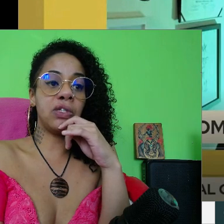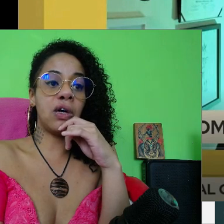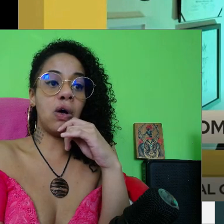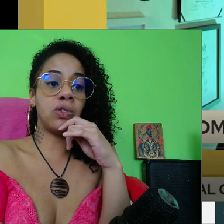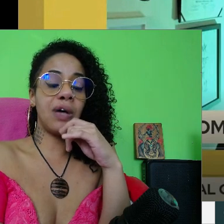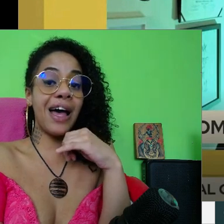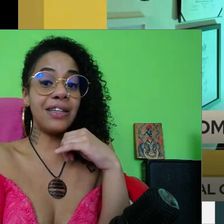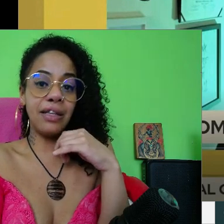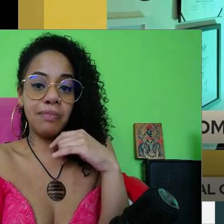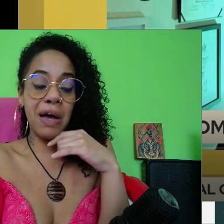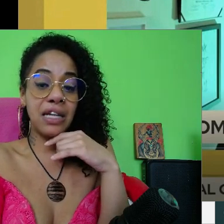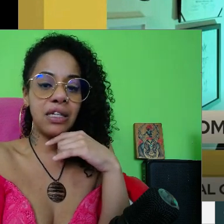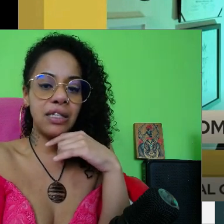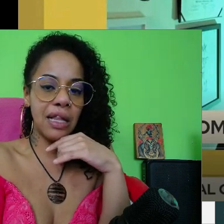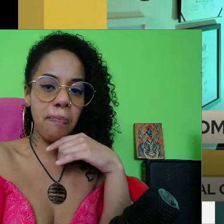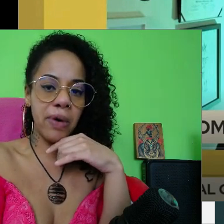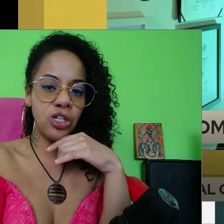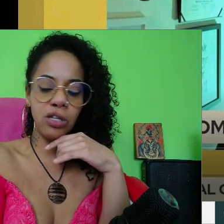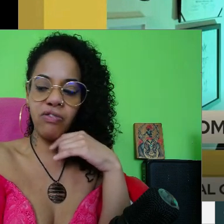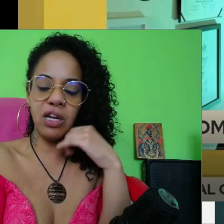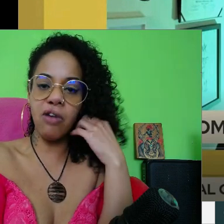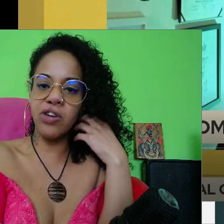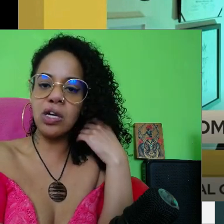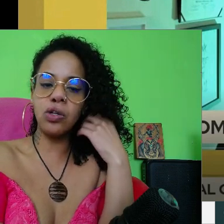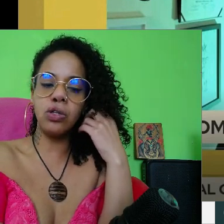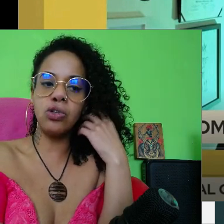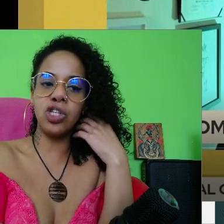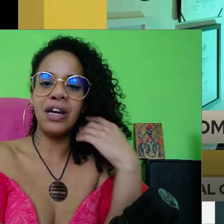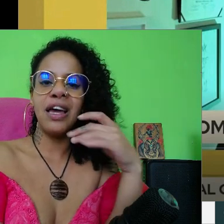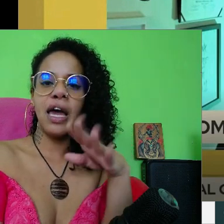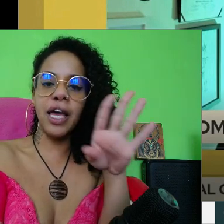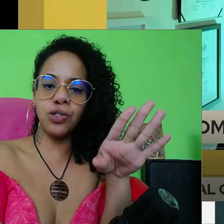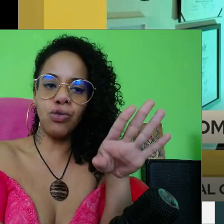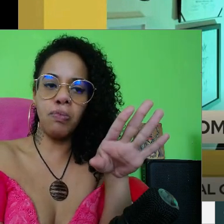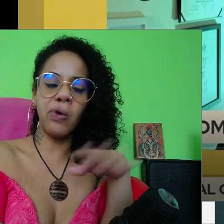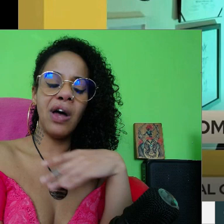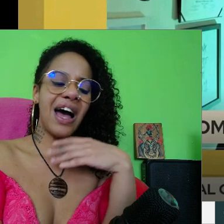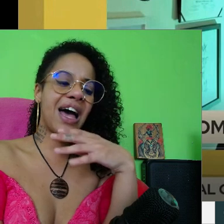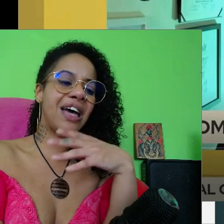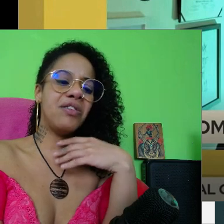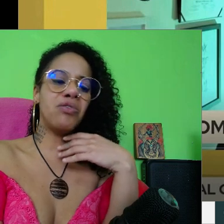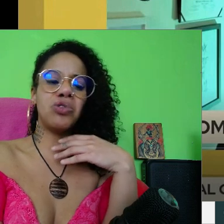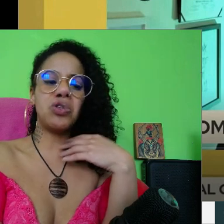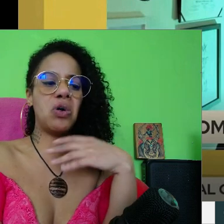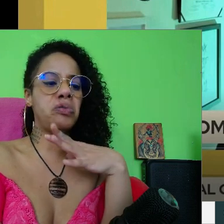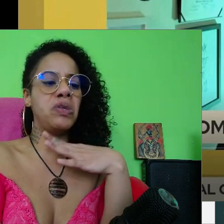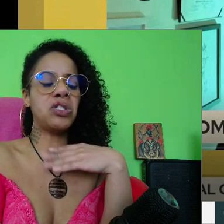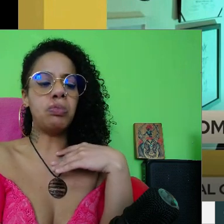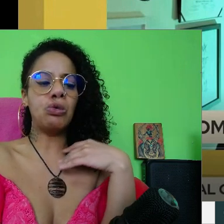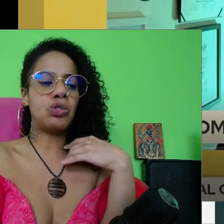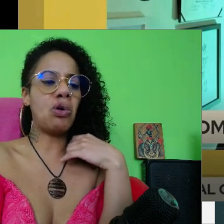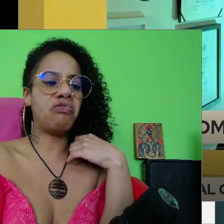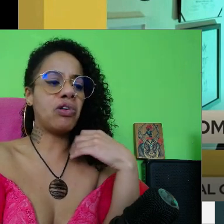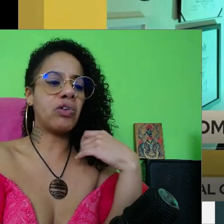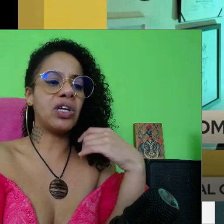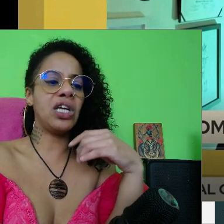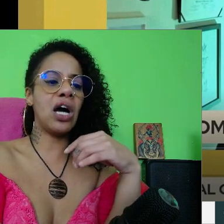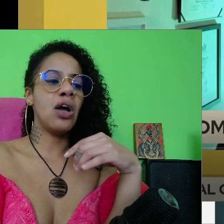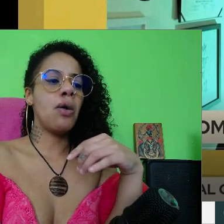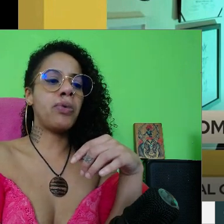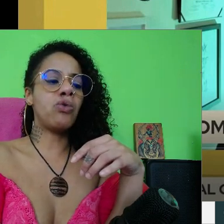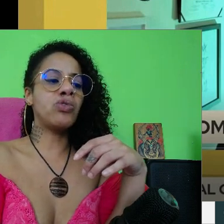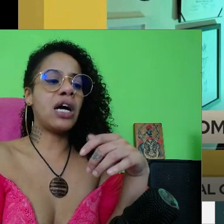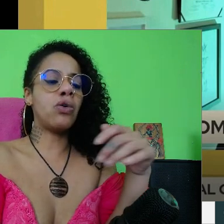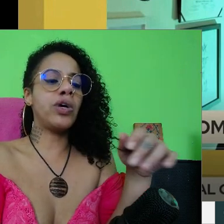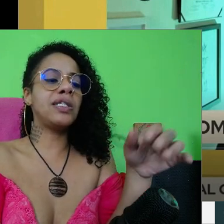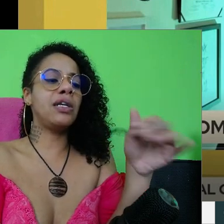pegando os negócios ai parece que você mordida eu falei não vem aqui todo dia resumo aí o dono Me expulsou falou que